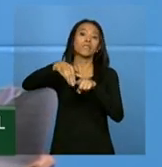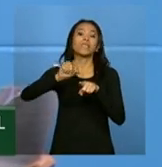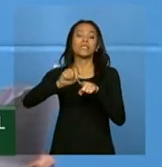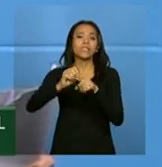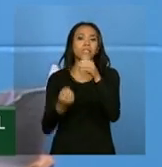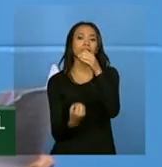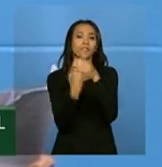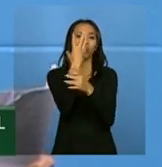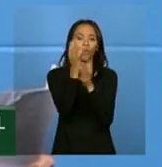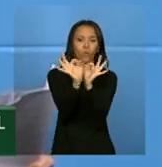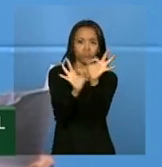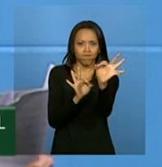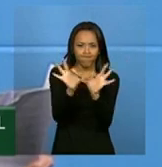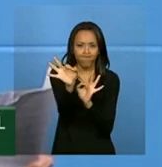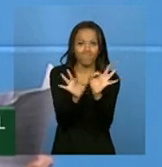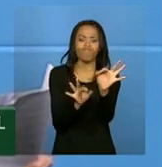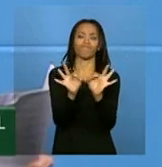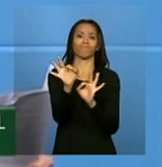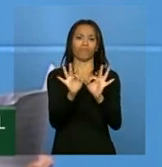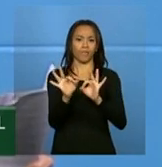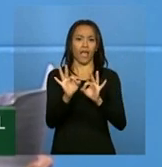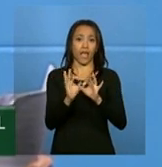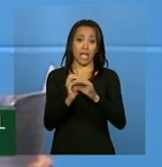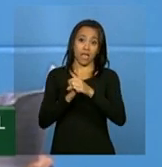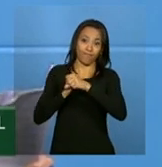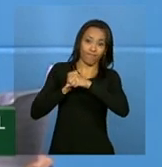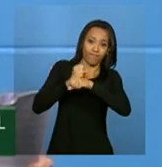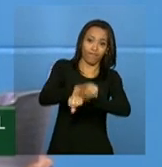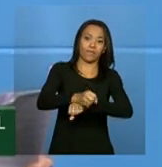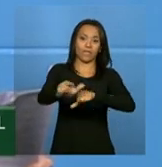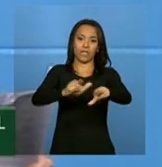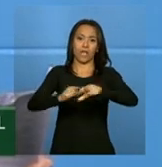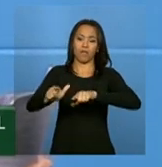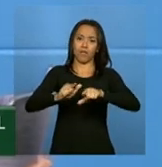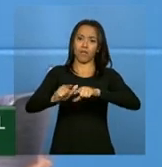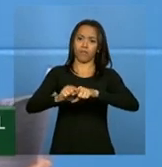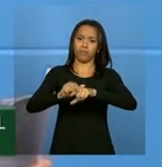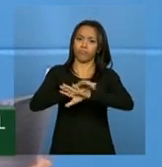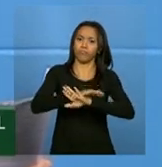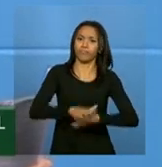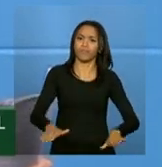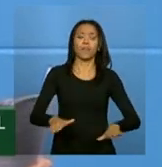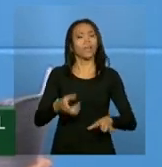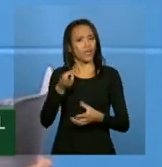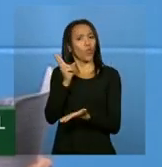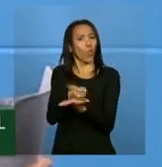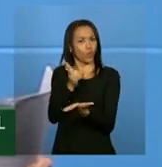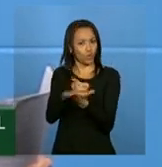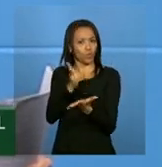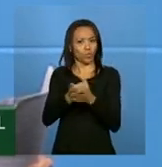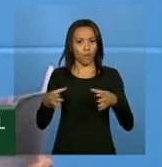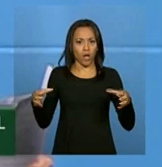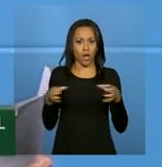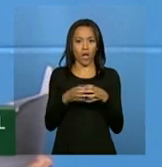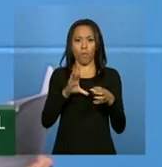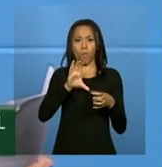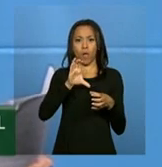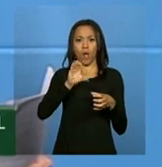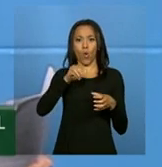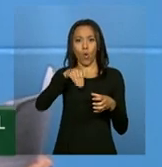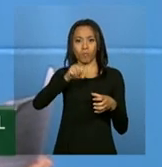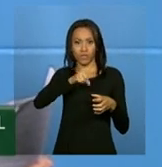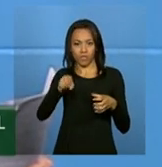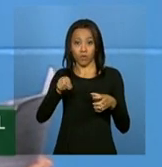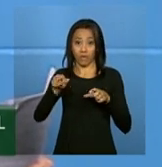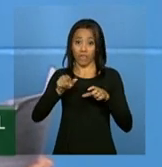o Programa de Erradicação do Trabalho Infantil, é um espaço que é uma comissão, né, permanente, que funciona dentro do Ministério do